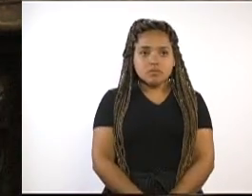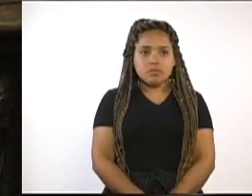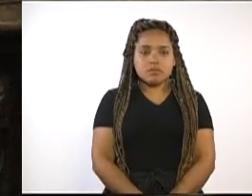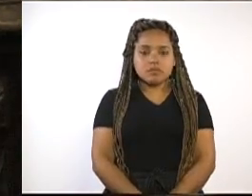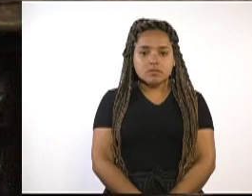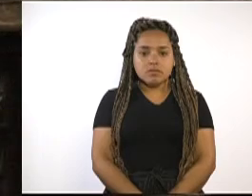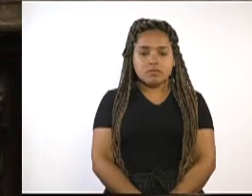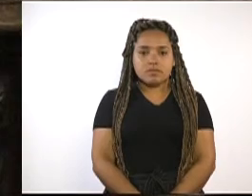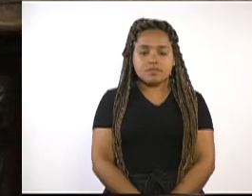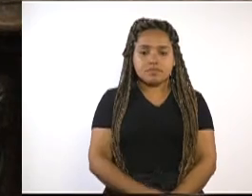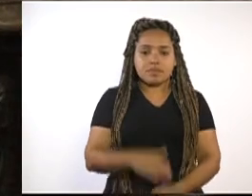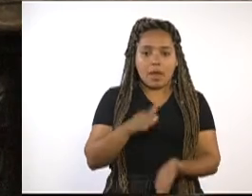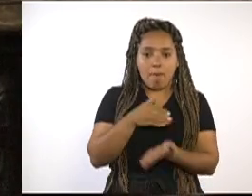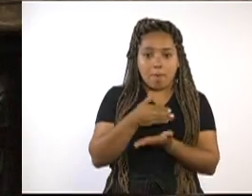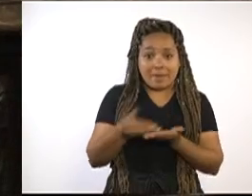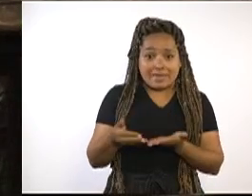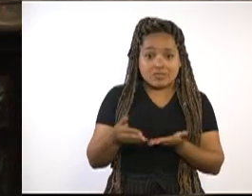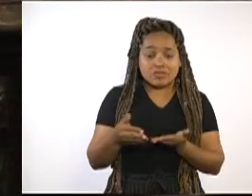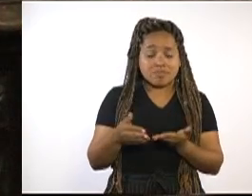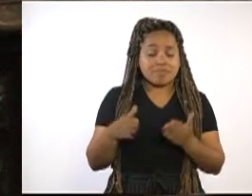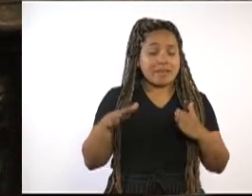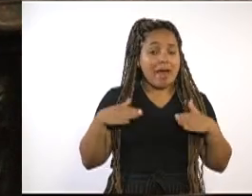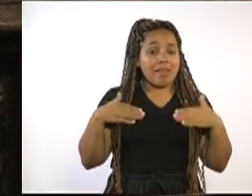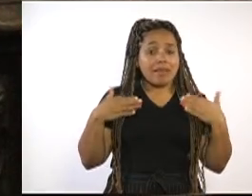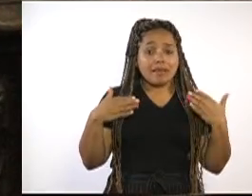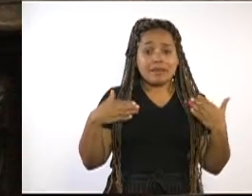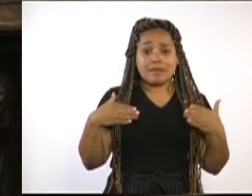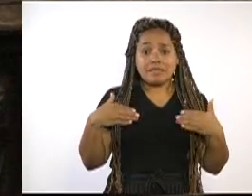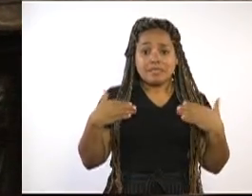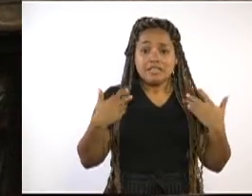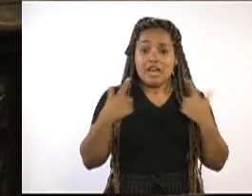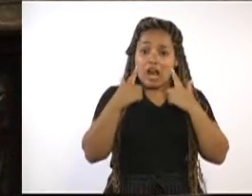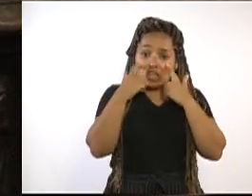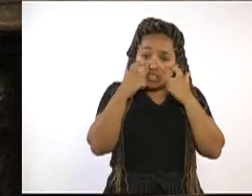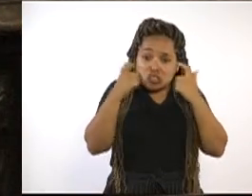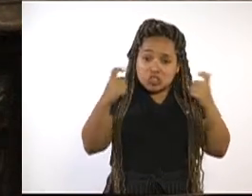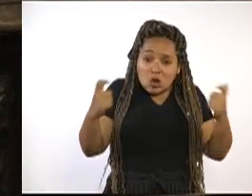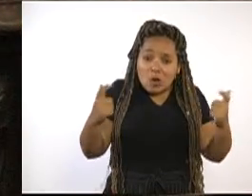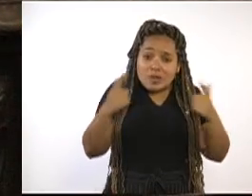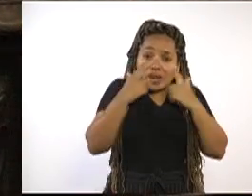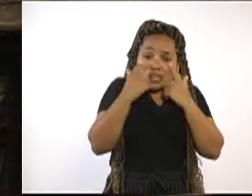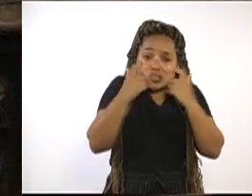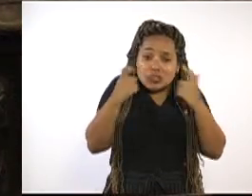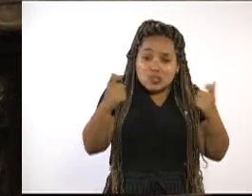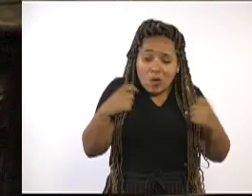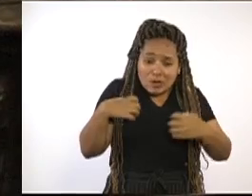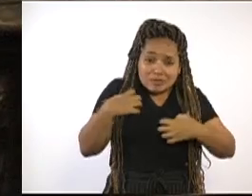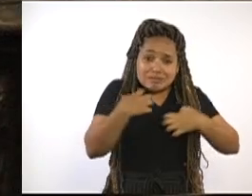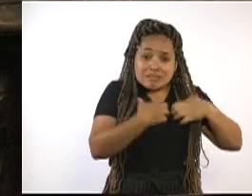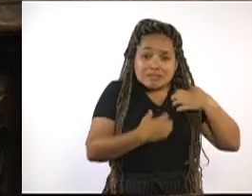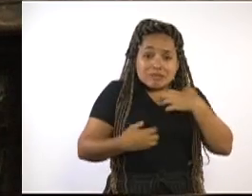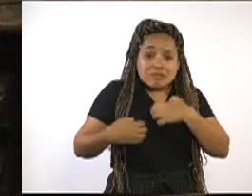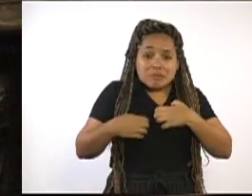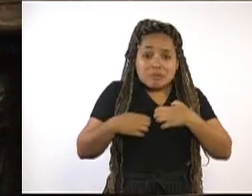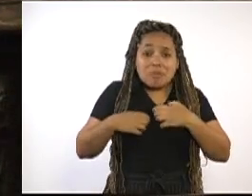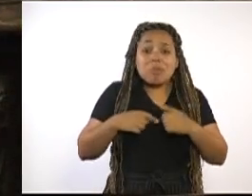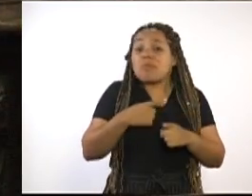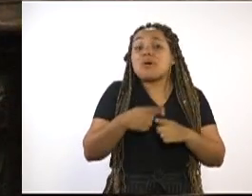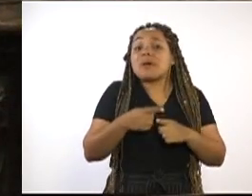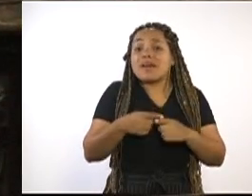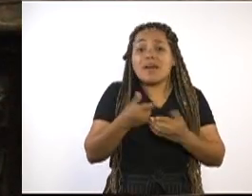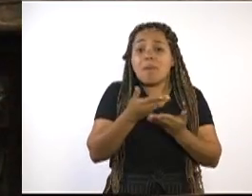até da alegria. Choram neste momento angustiosamente por terem perdido tudo.